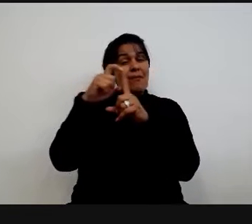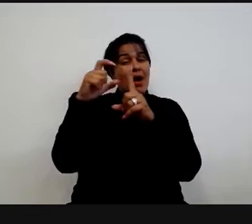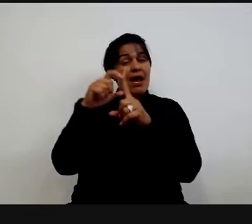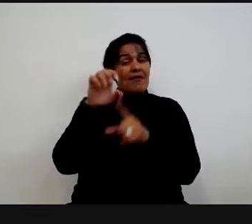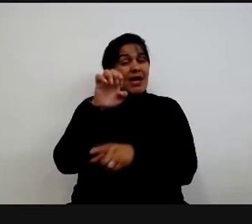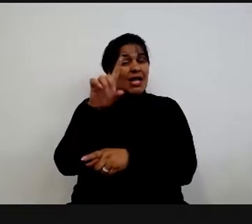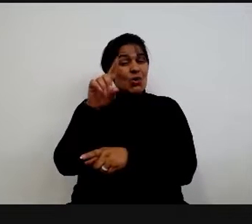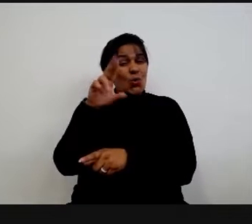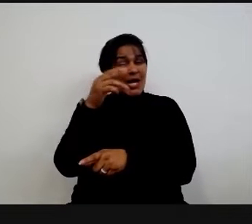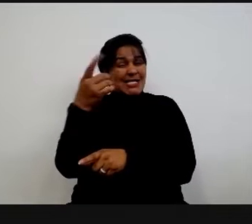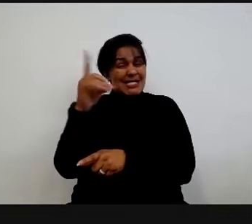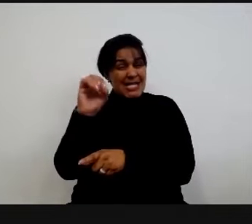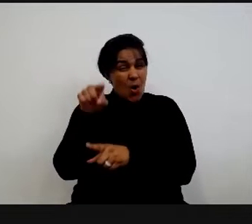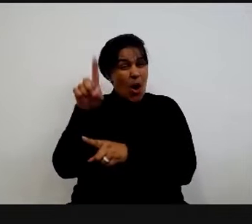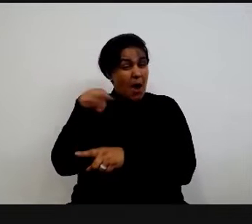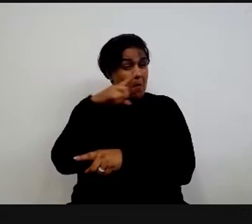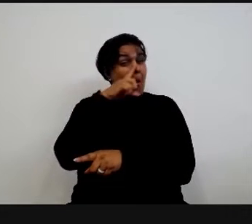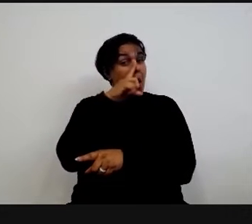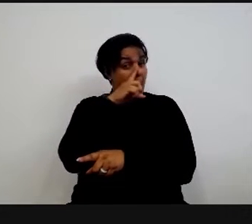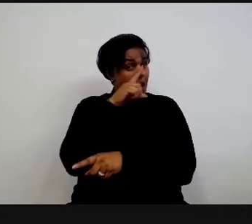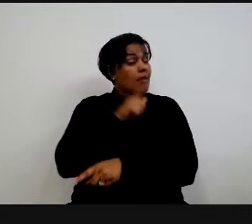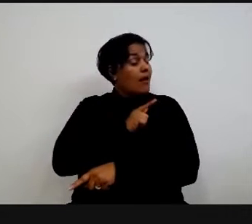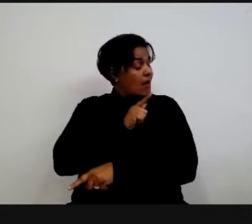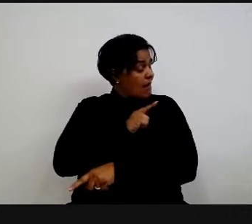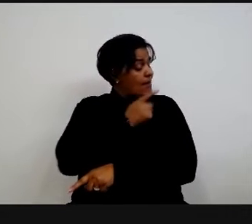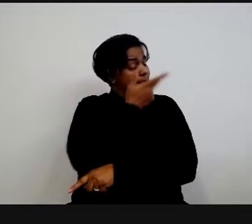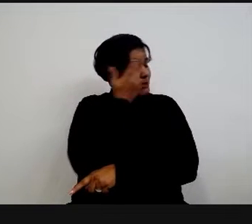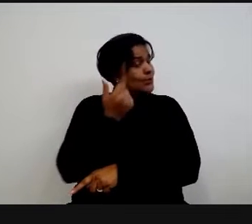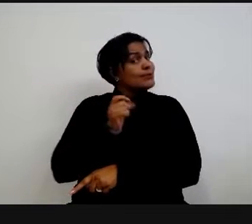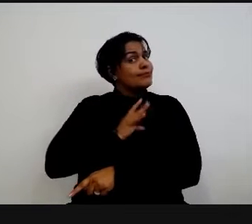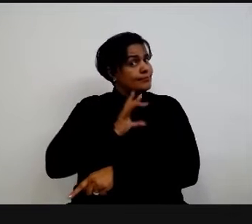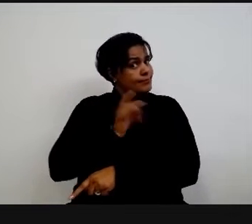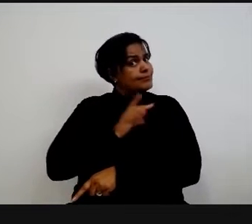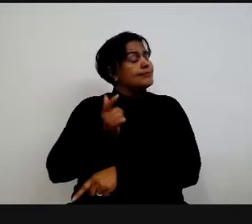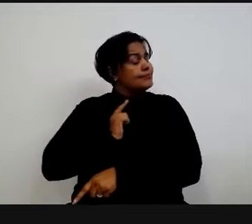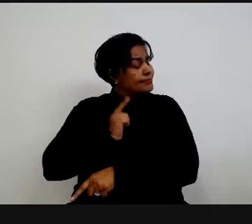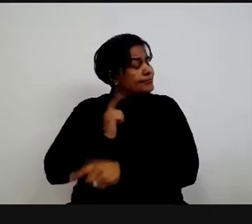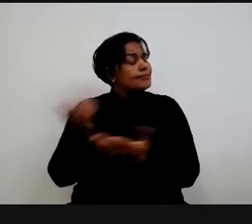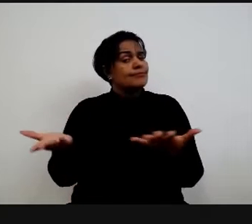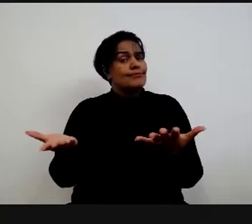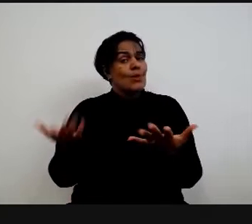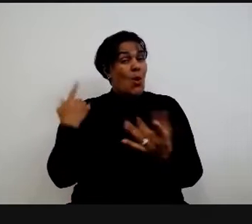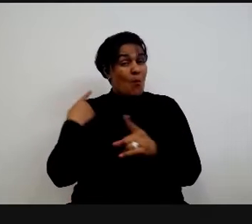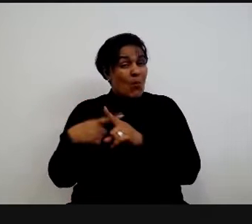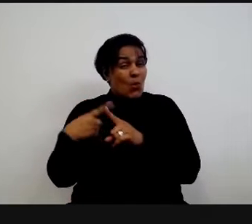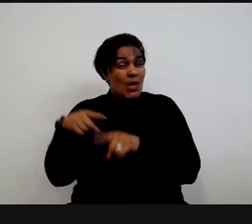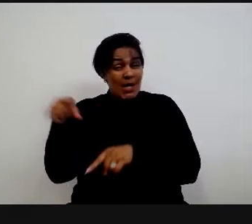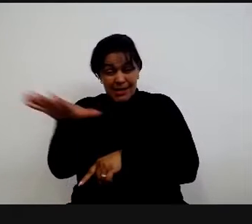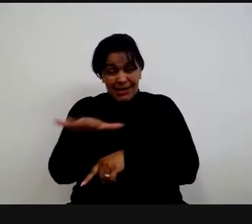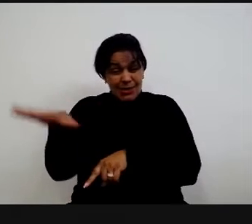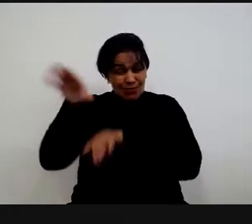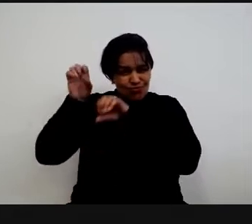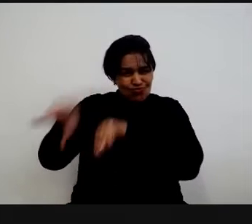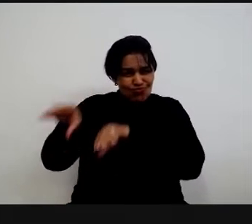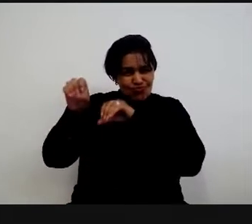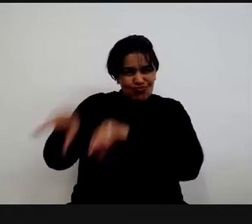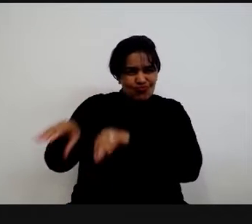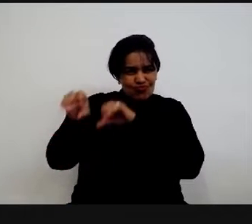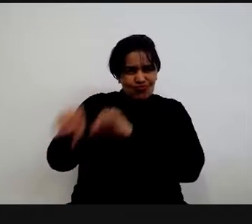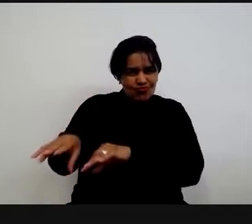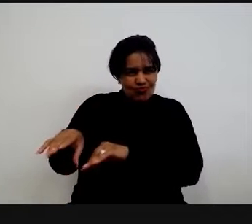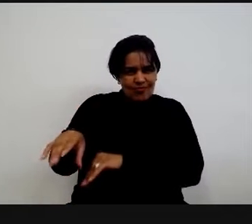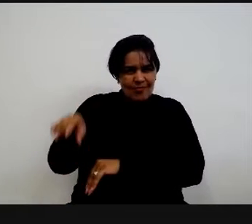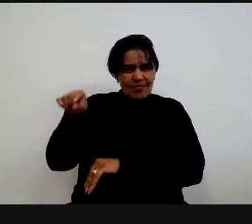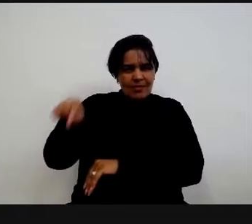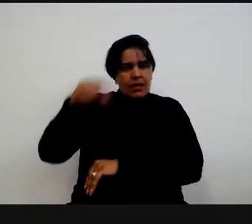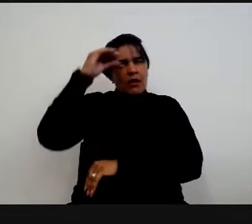nesse país. Muita gente tem medo de educação, porque a educação ela